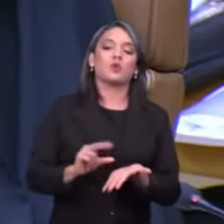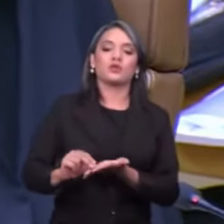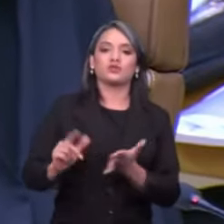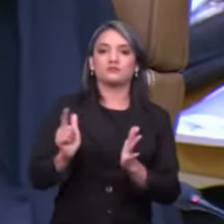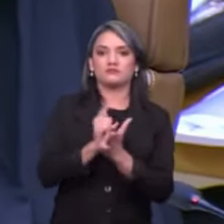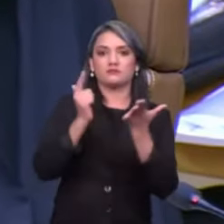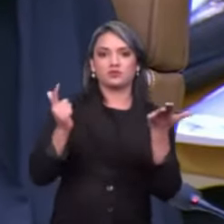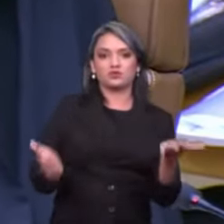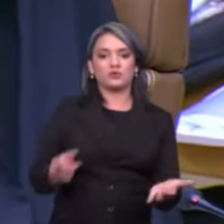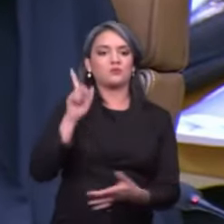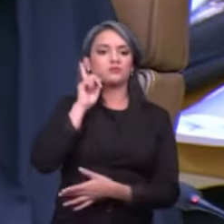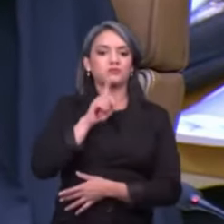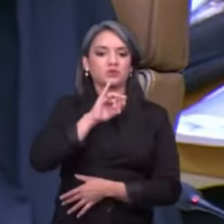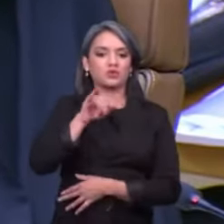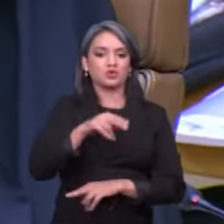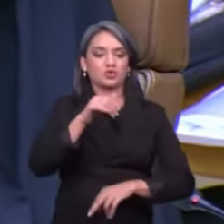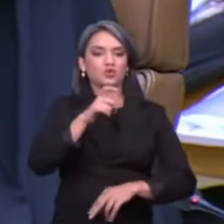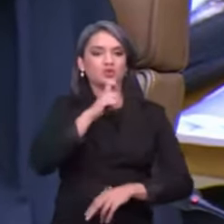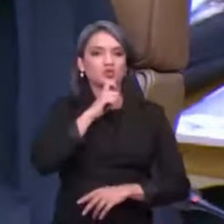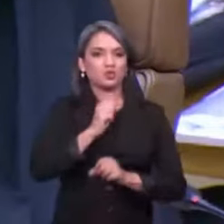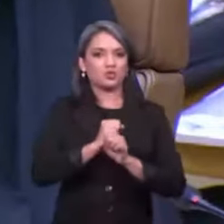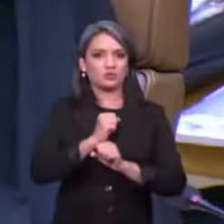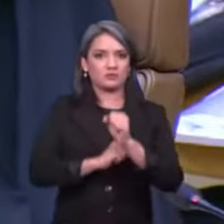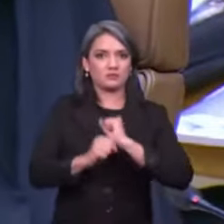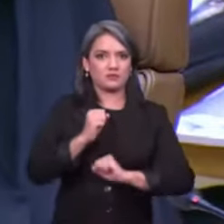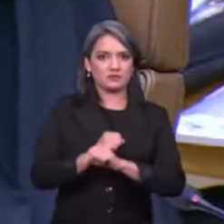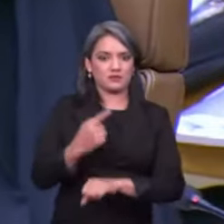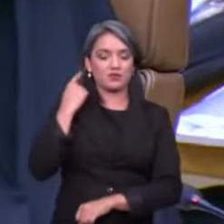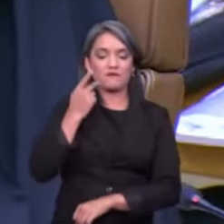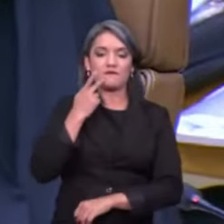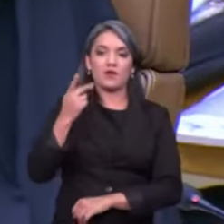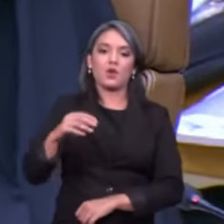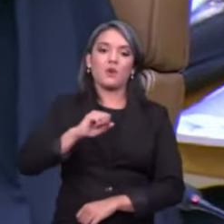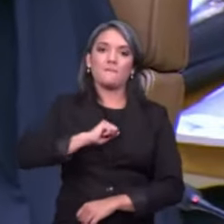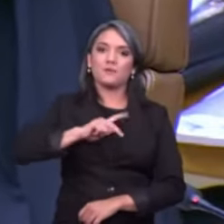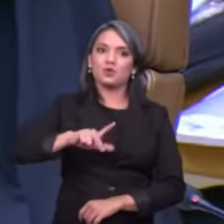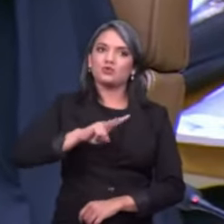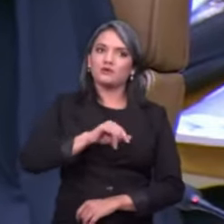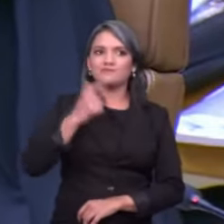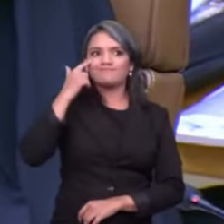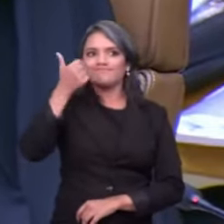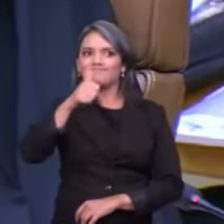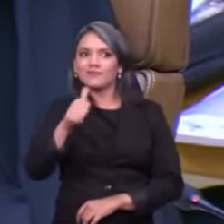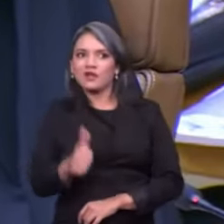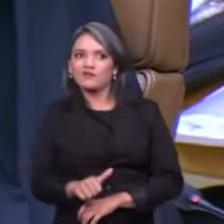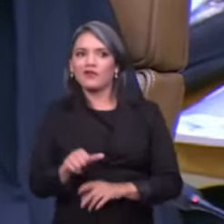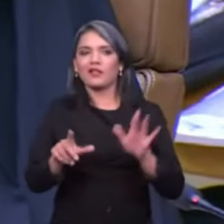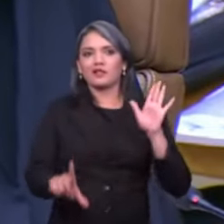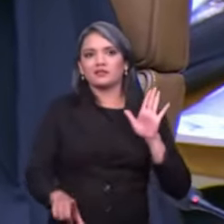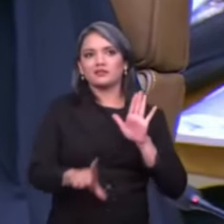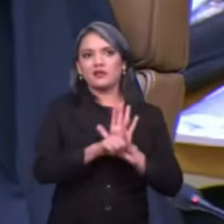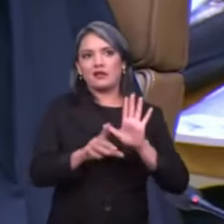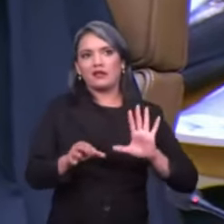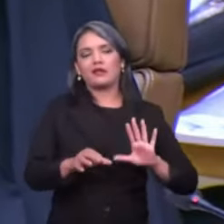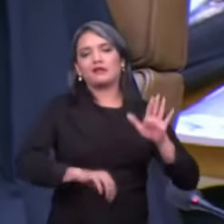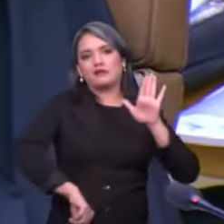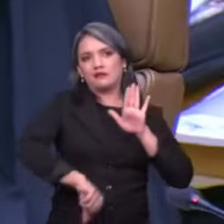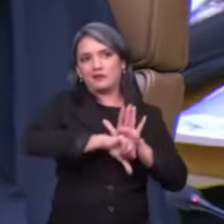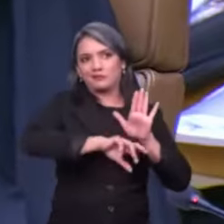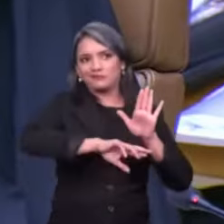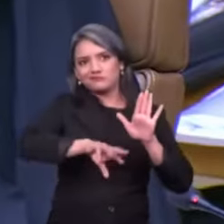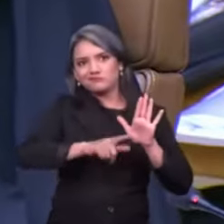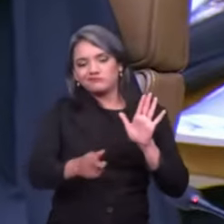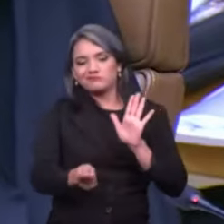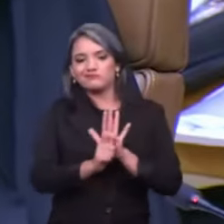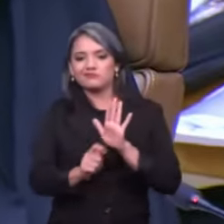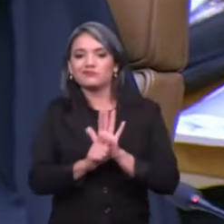ano passado, noticiou-se que Portugal busca rever sua política contra a descriminalização do uso de drogas. Ainda, fatos bastante relevantes